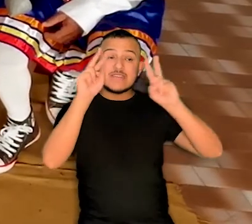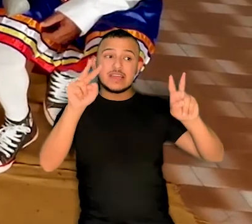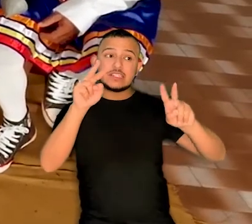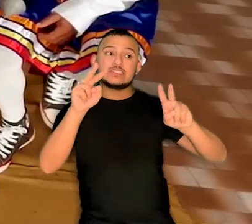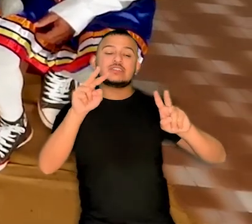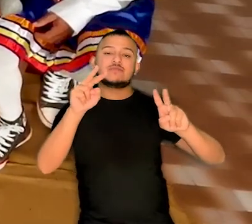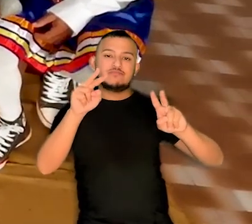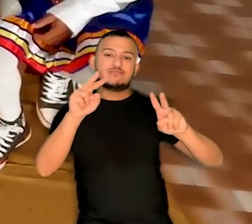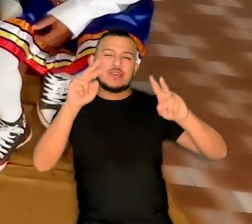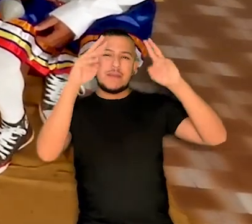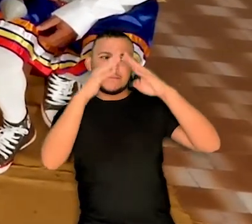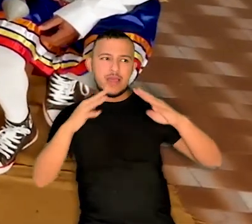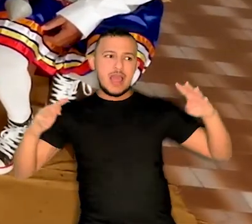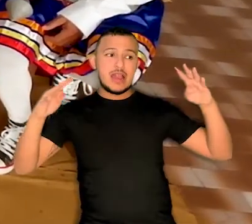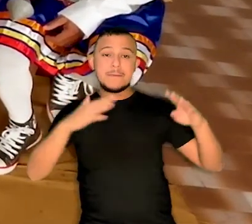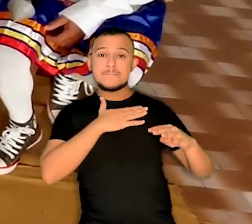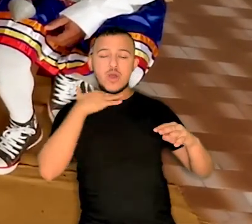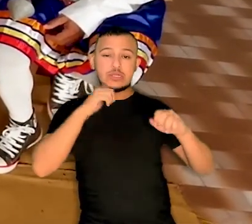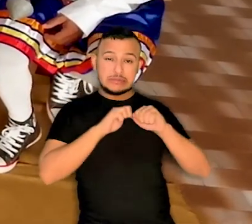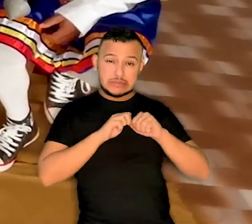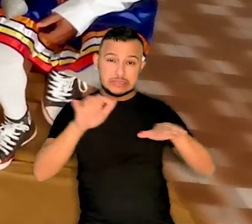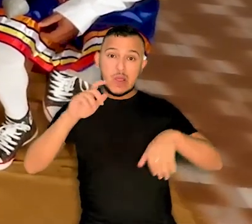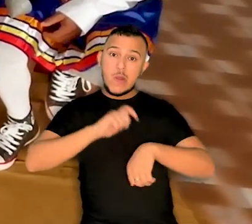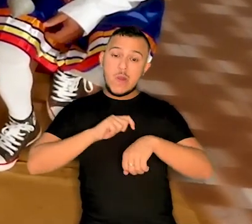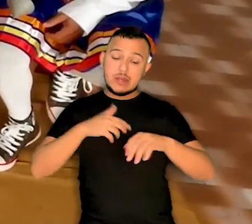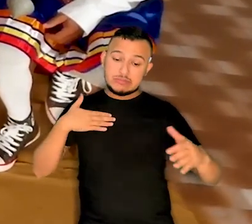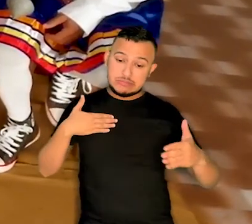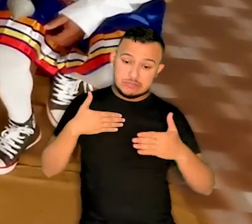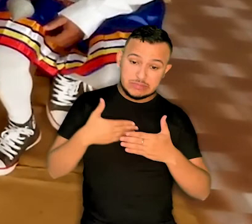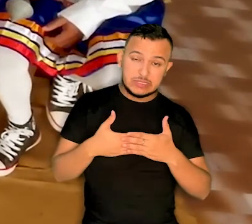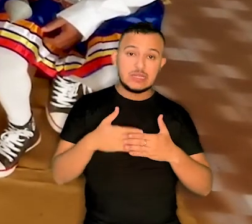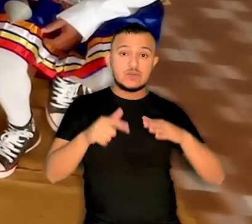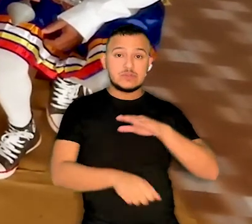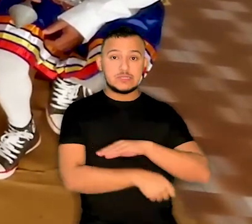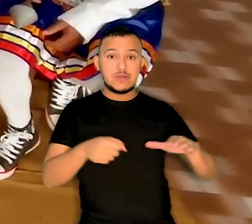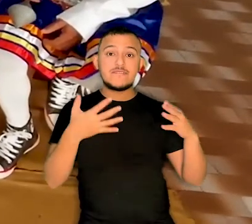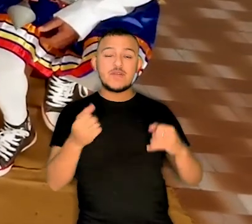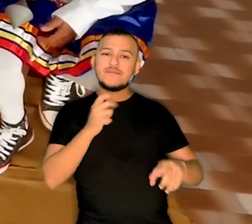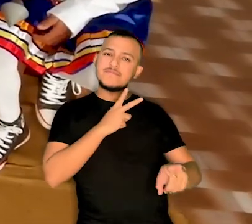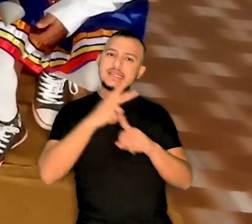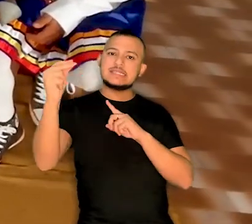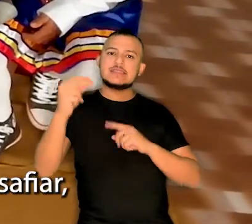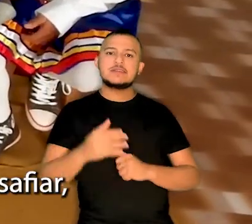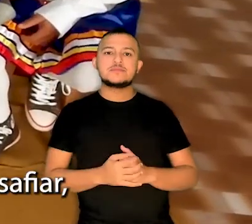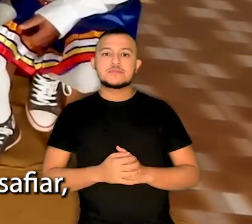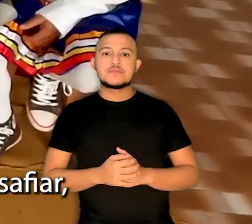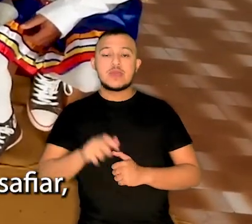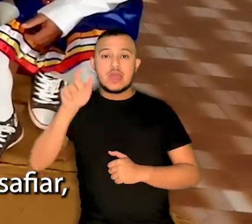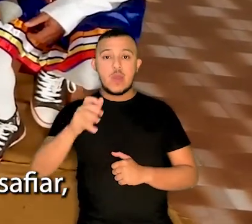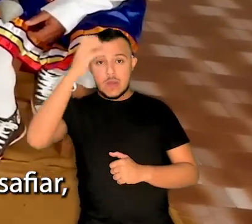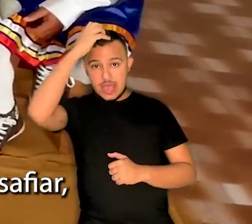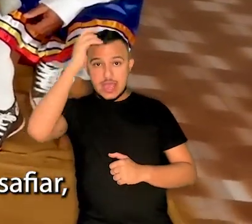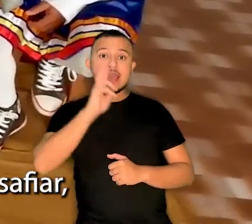uma falha, que a morte entre nós se espalha. E a hora está chegada, lança a mão na sua espada, vamos vencer a batalha. O rei